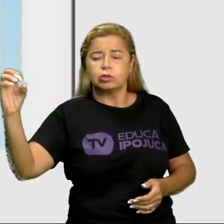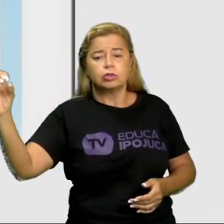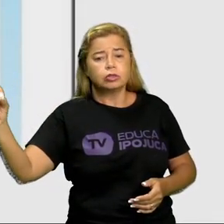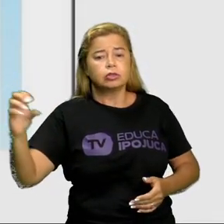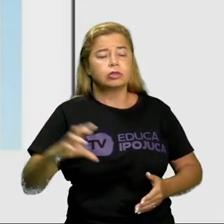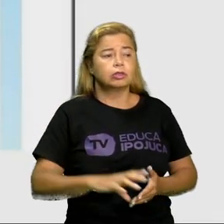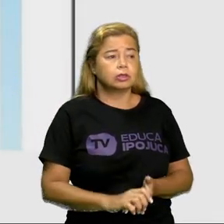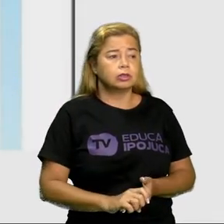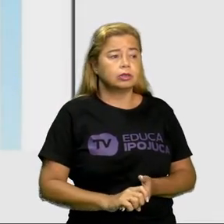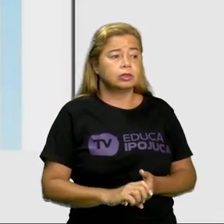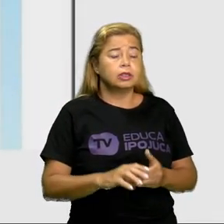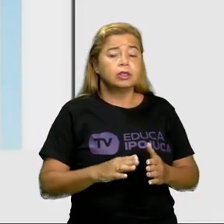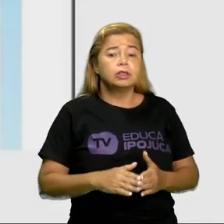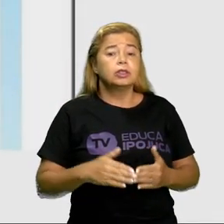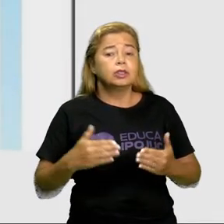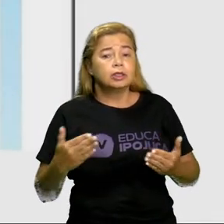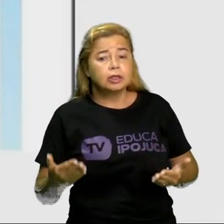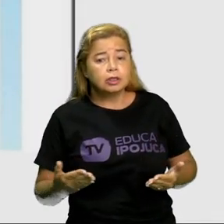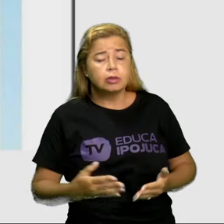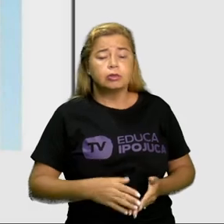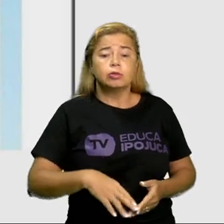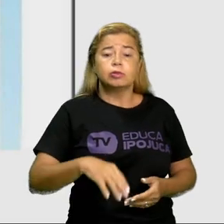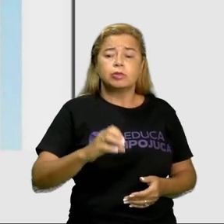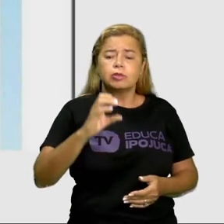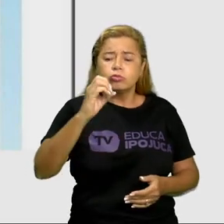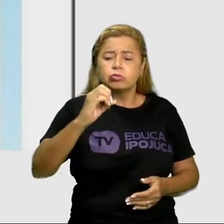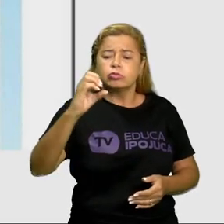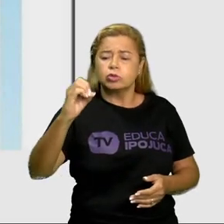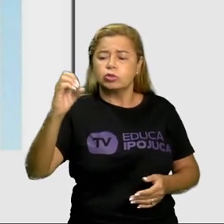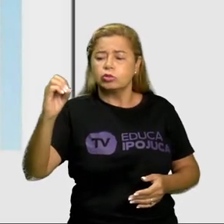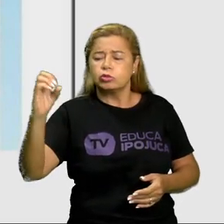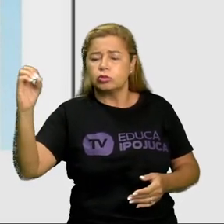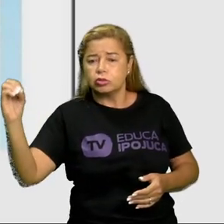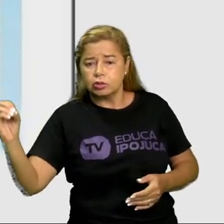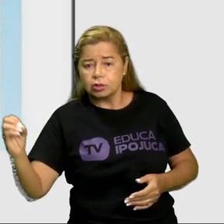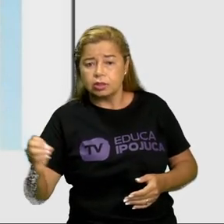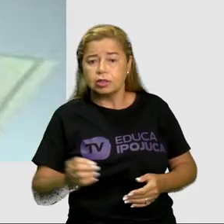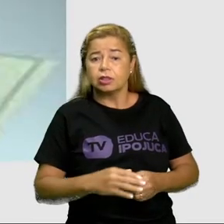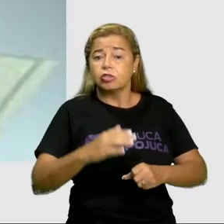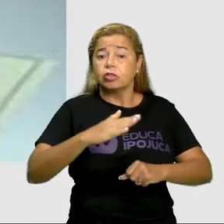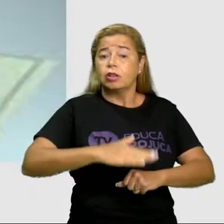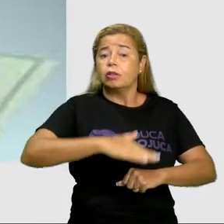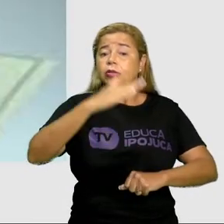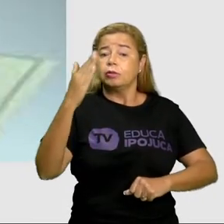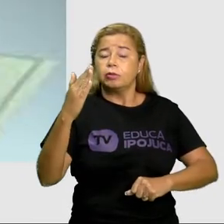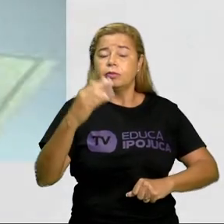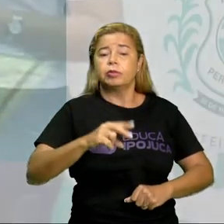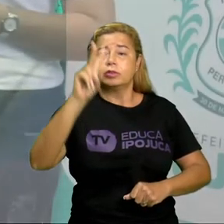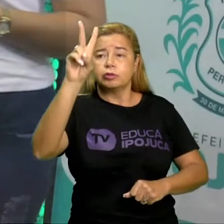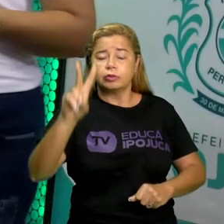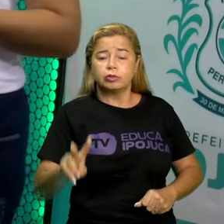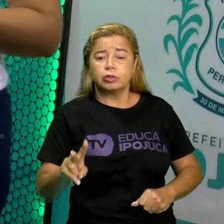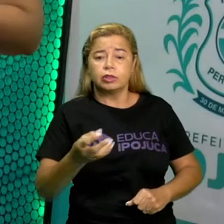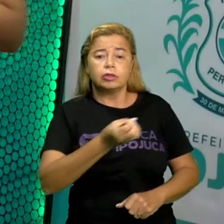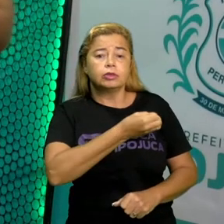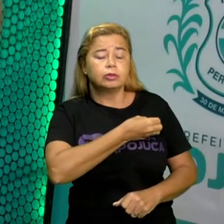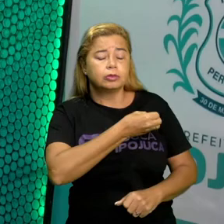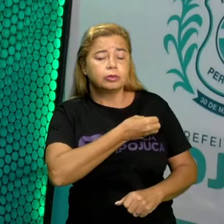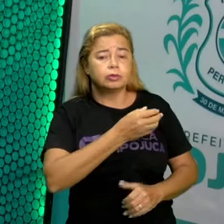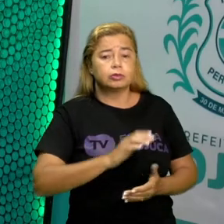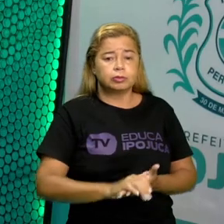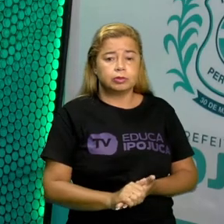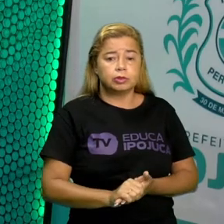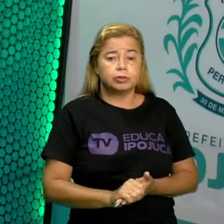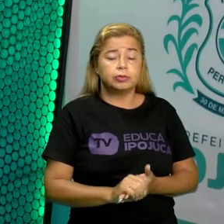zero, cada vez mais, quanto mais zeros tiver, vai acrescentar um valor daquele número. E eu quero que vocês,